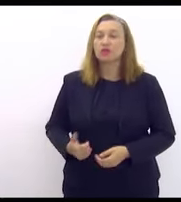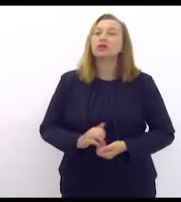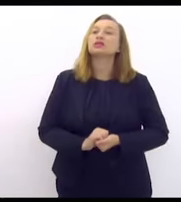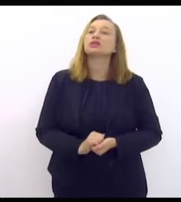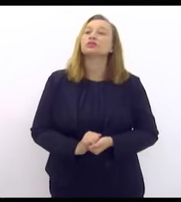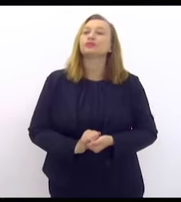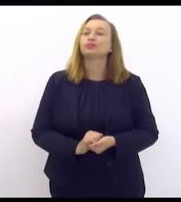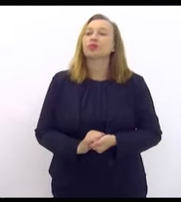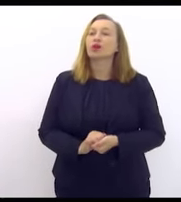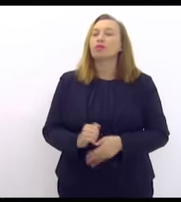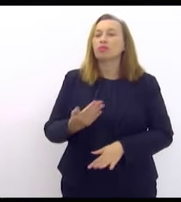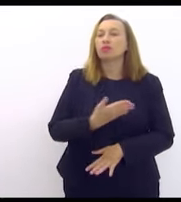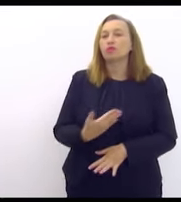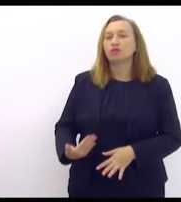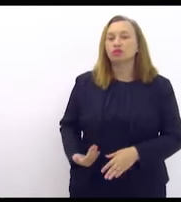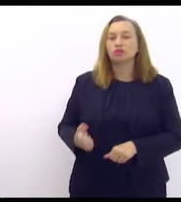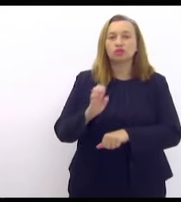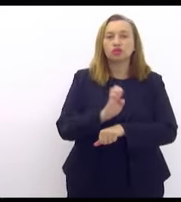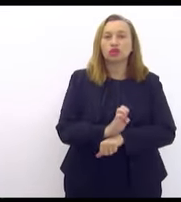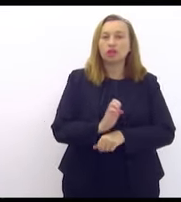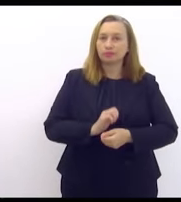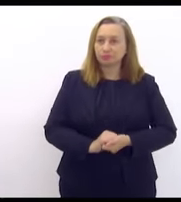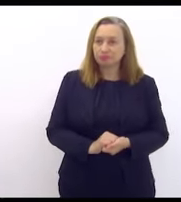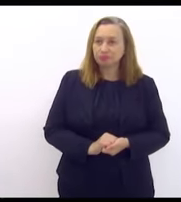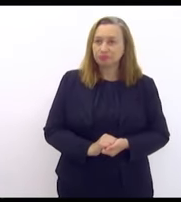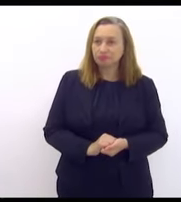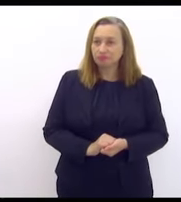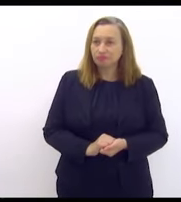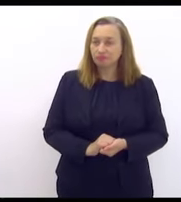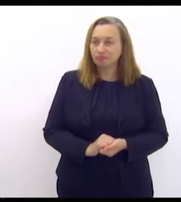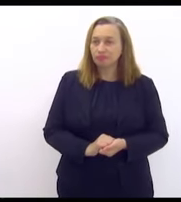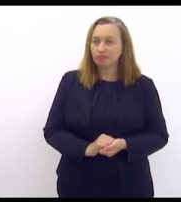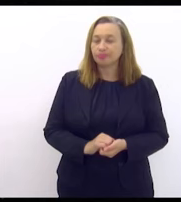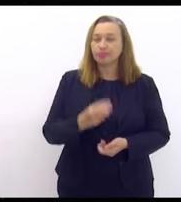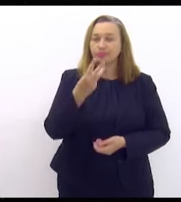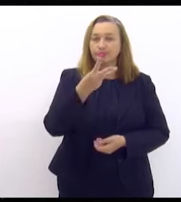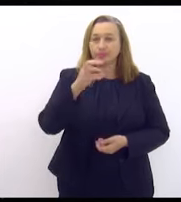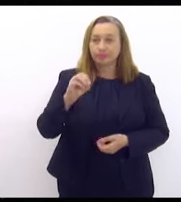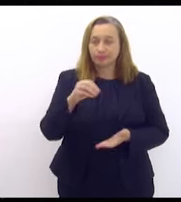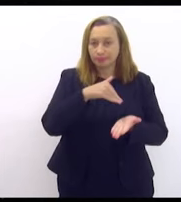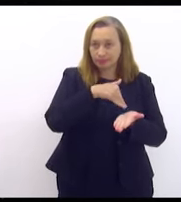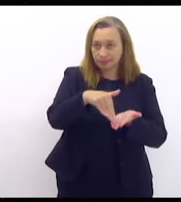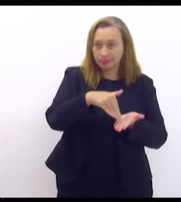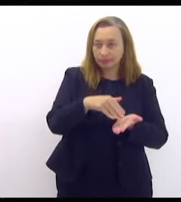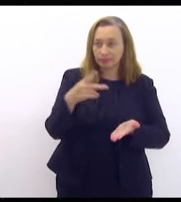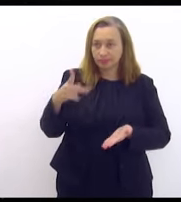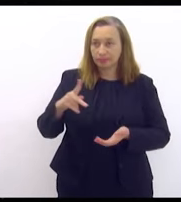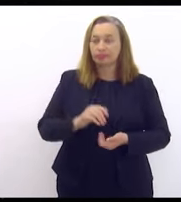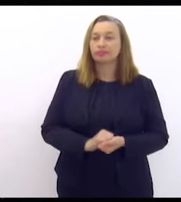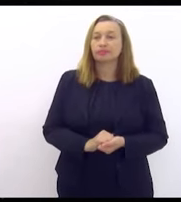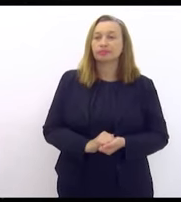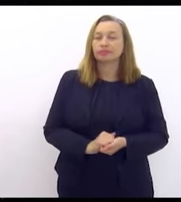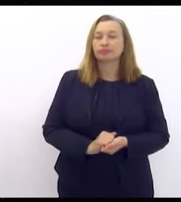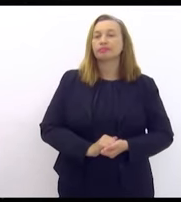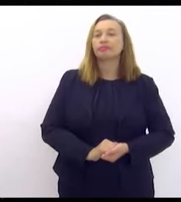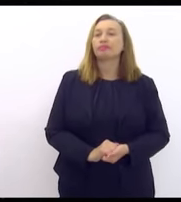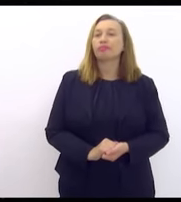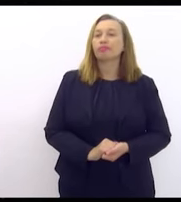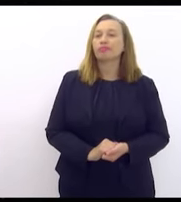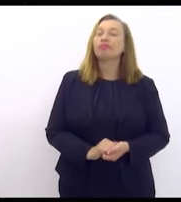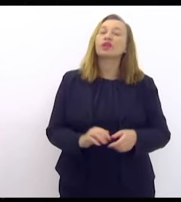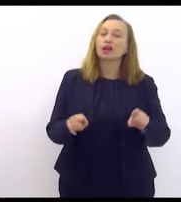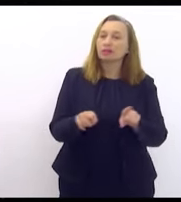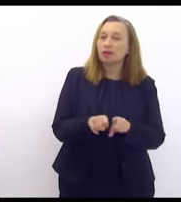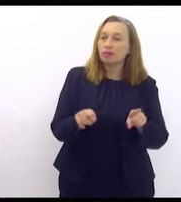exercidas pelo governo do Estado através das suas 30 secretarias. Na tentativa de